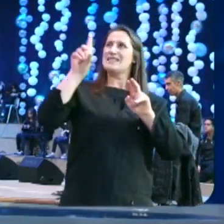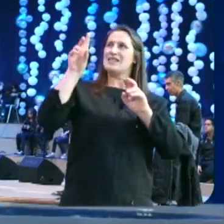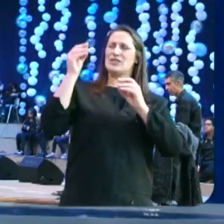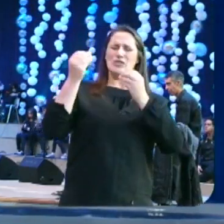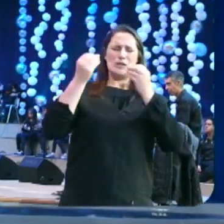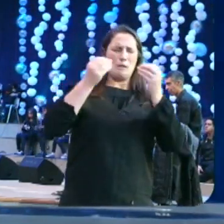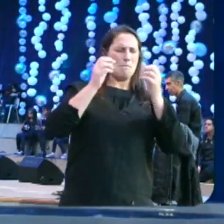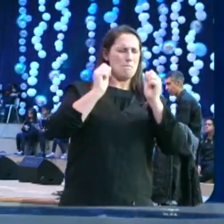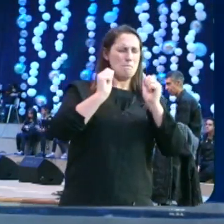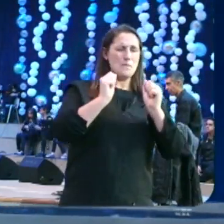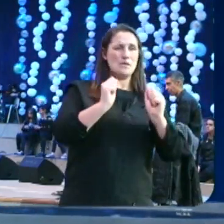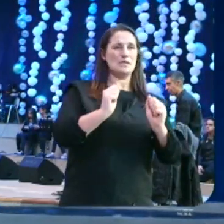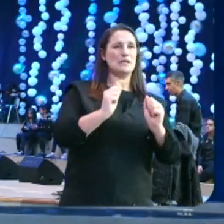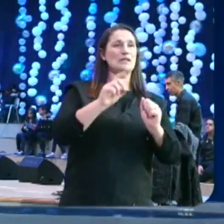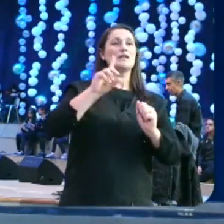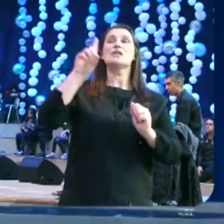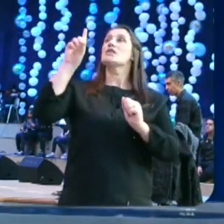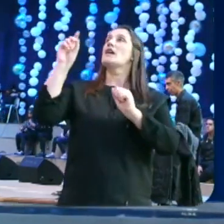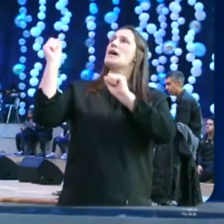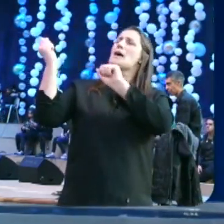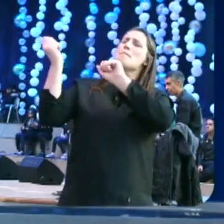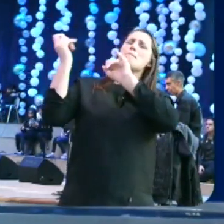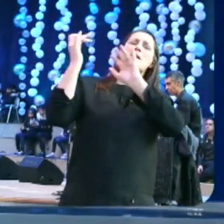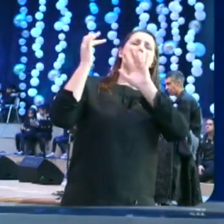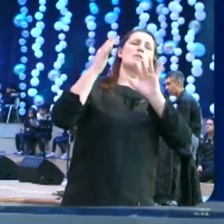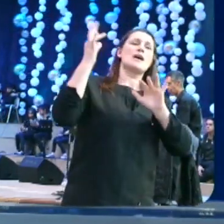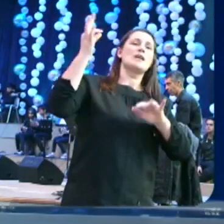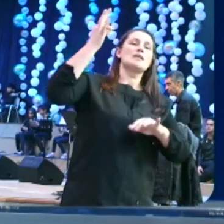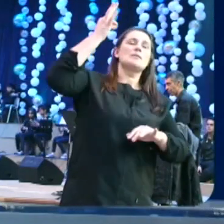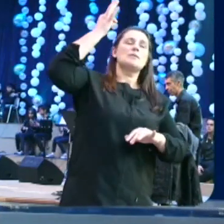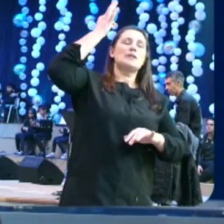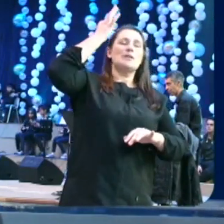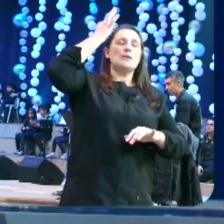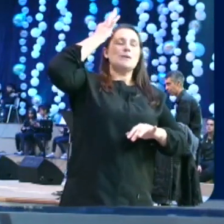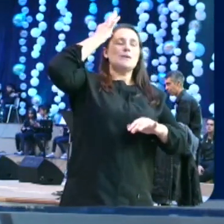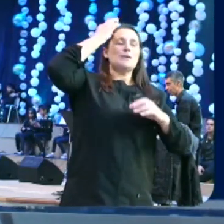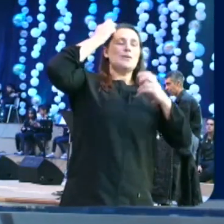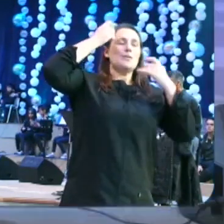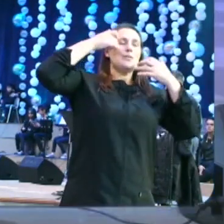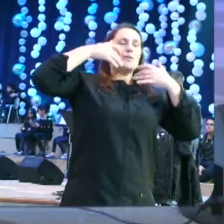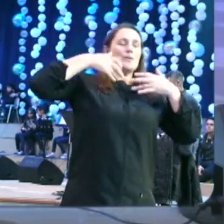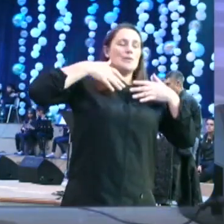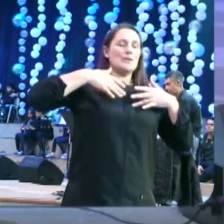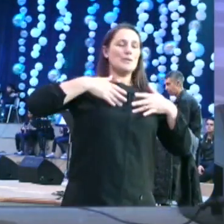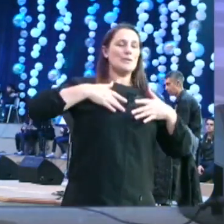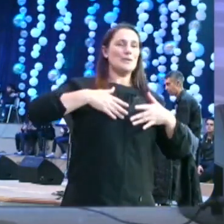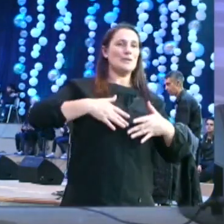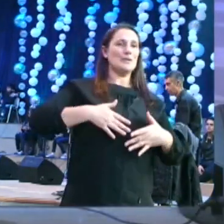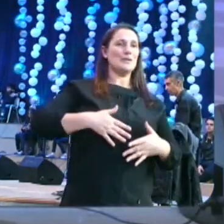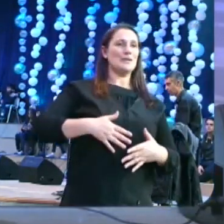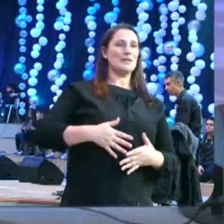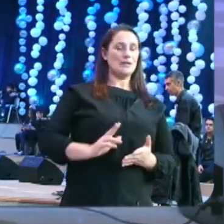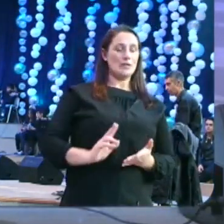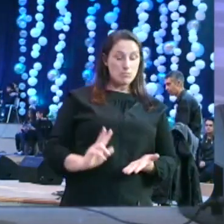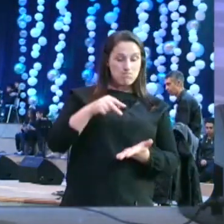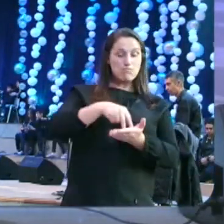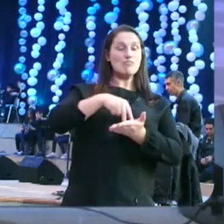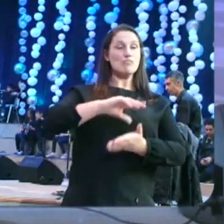empoderados, porque Deus vai derramar o seu Espírito Santo poderoso para levantar a nossa